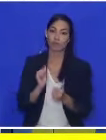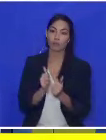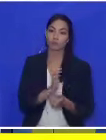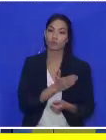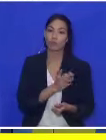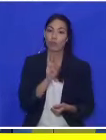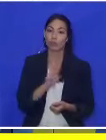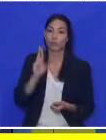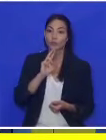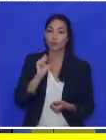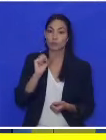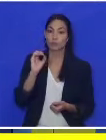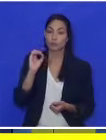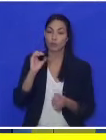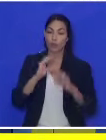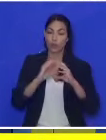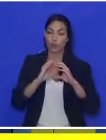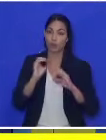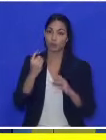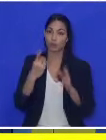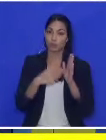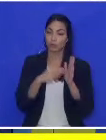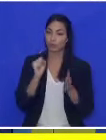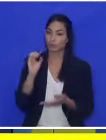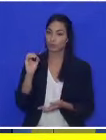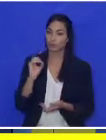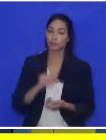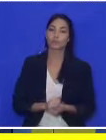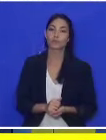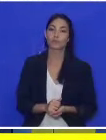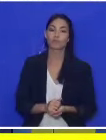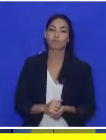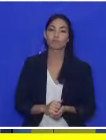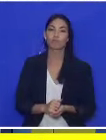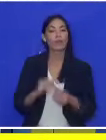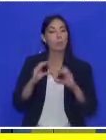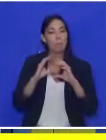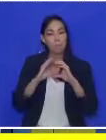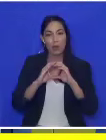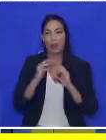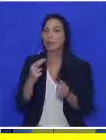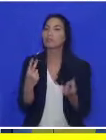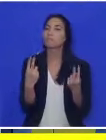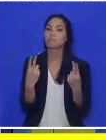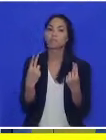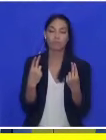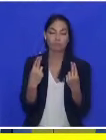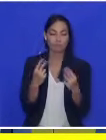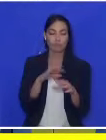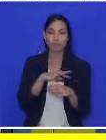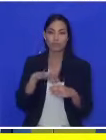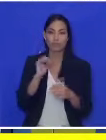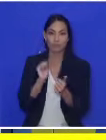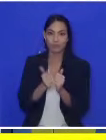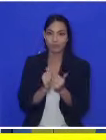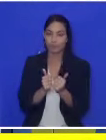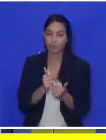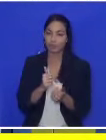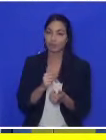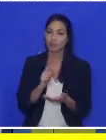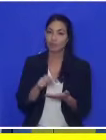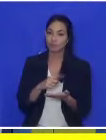também 80 bolas numeradas de 01 a 80, ou seja, o mesmo universo de números da Time Mania,